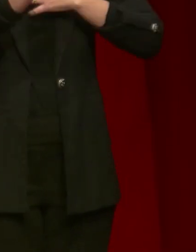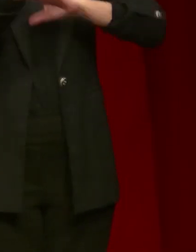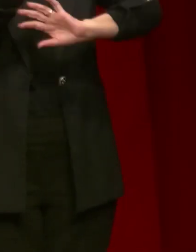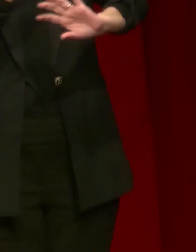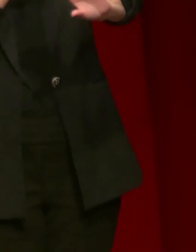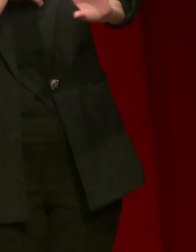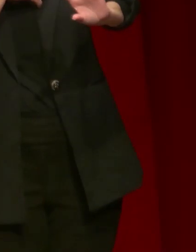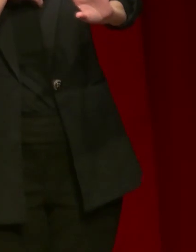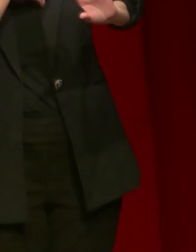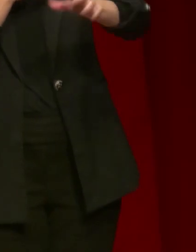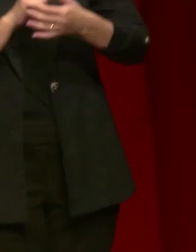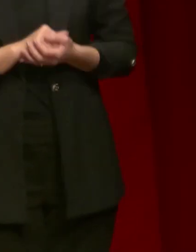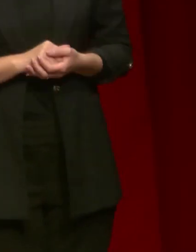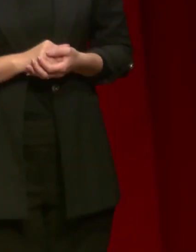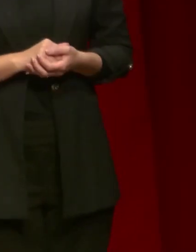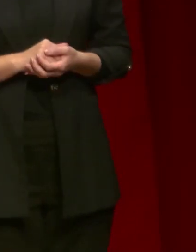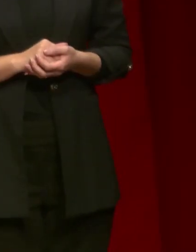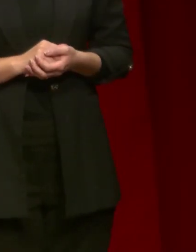Empatia.